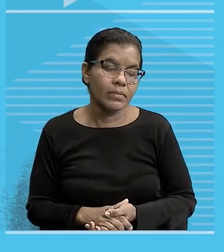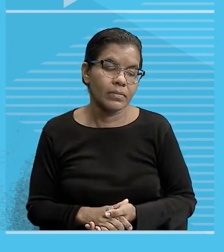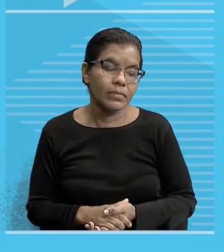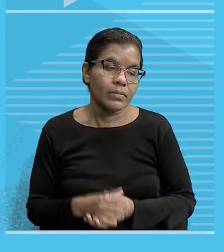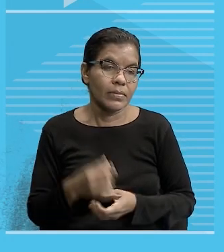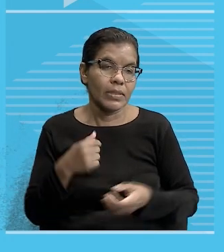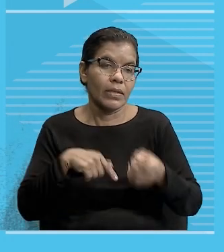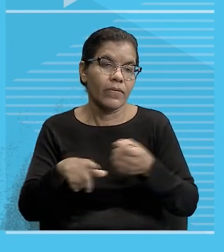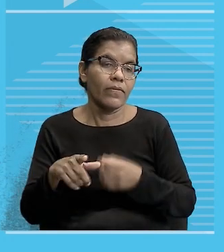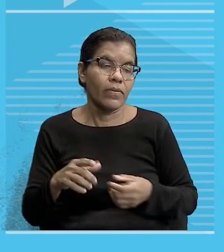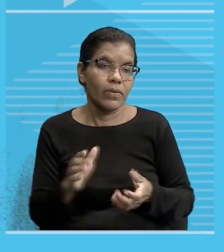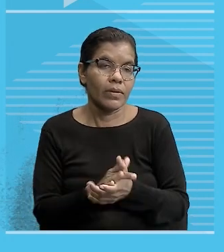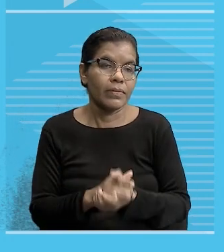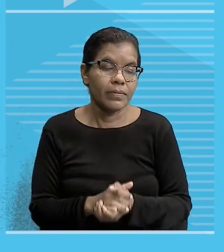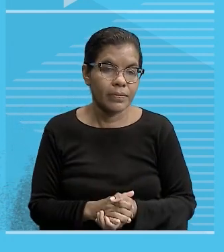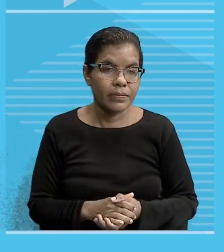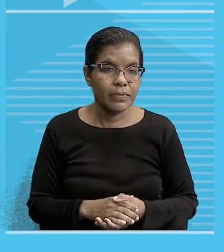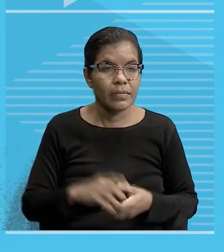nessa lavanderia